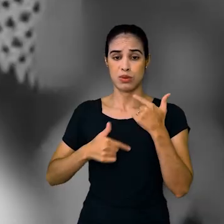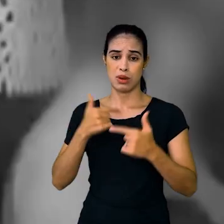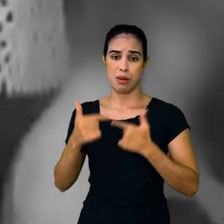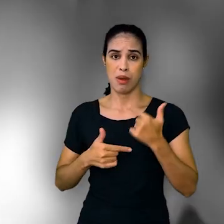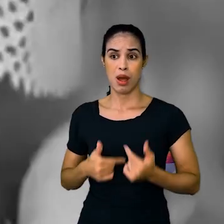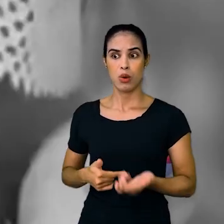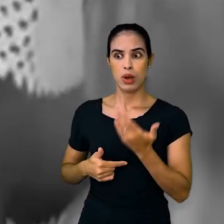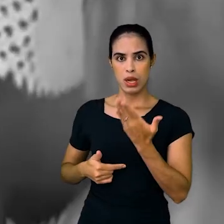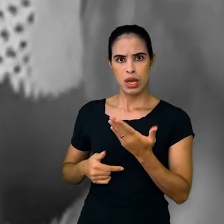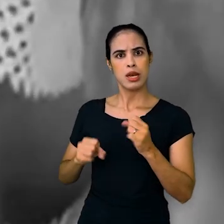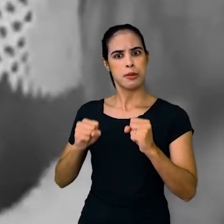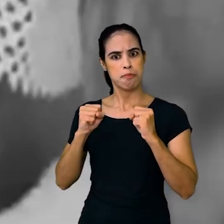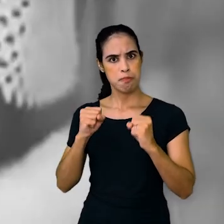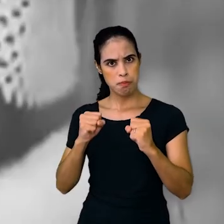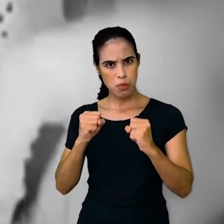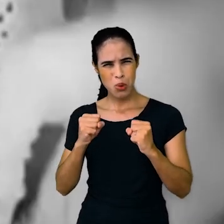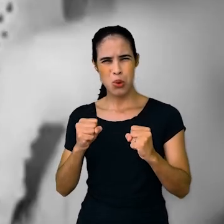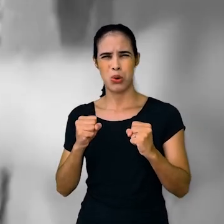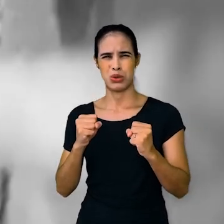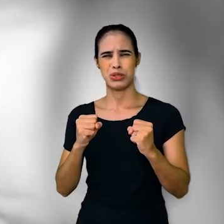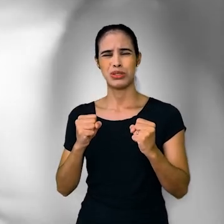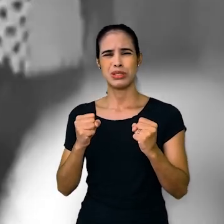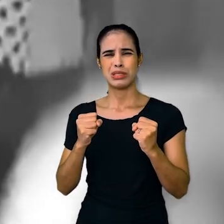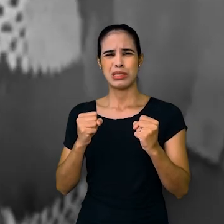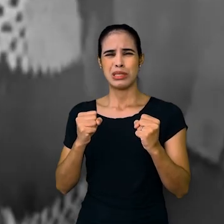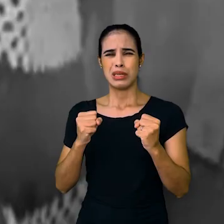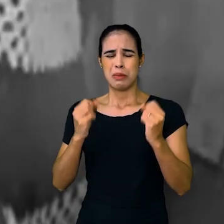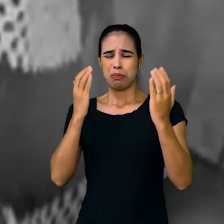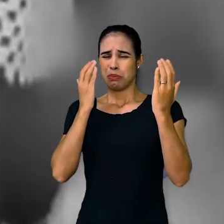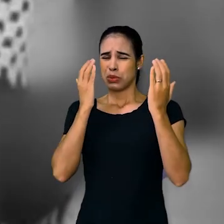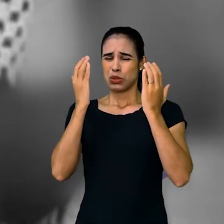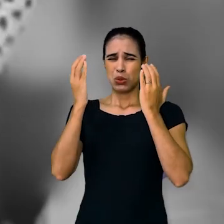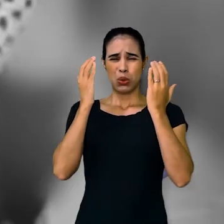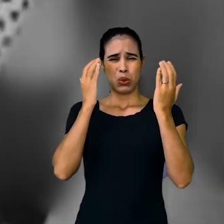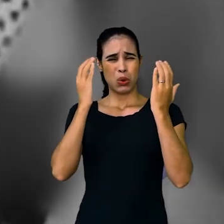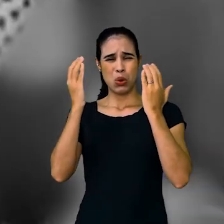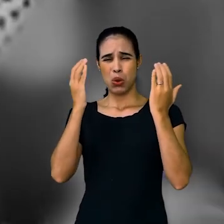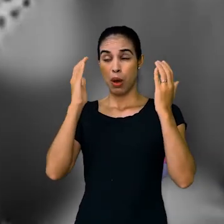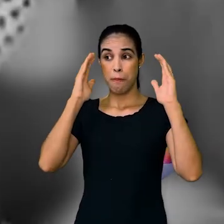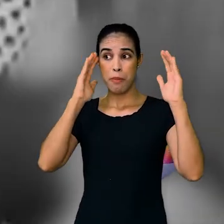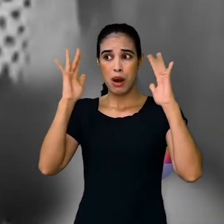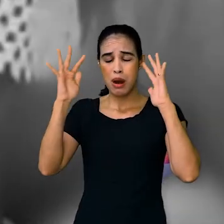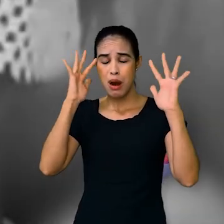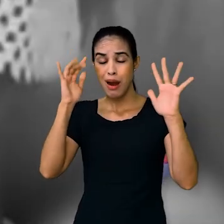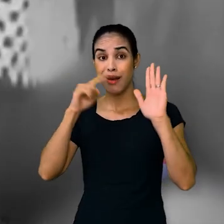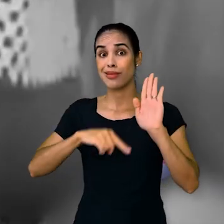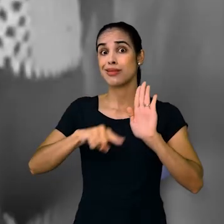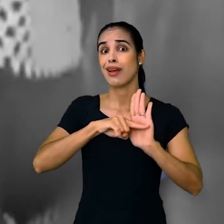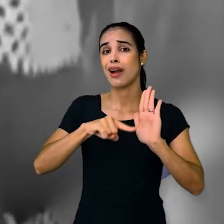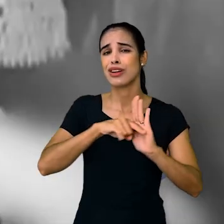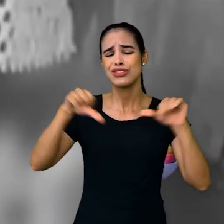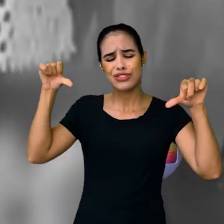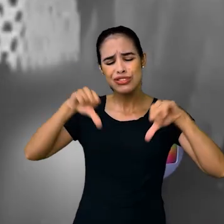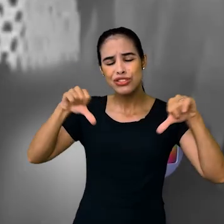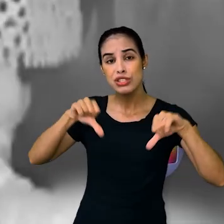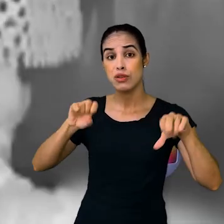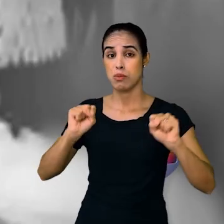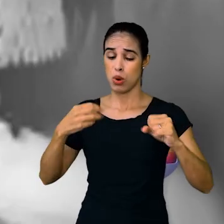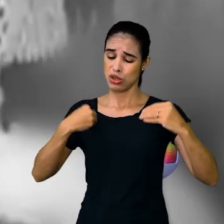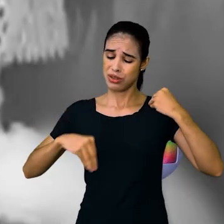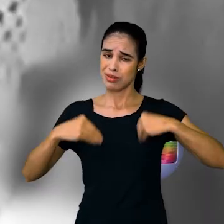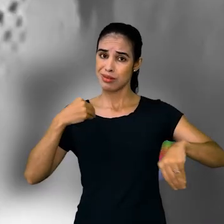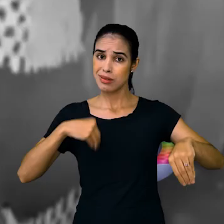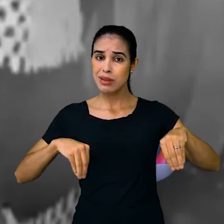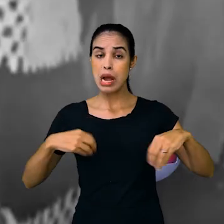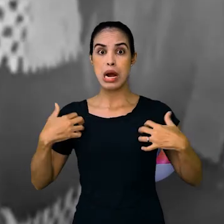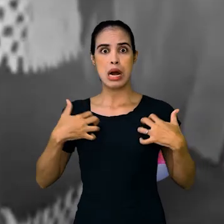trabalho pode acumular uma carga emocional negativa. Isso pode resultar em quadros de ansiedade, depressão